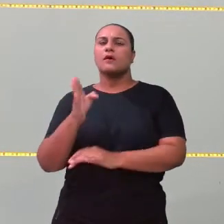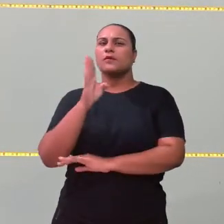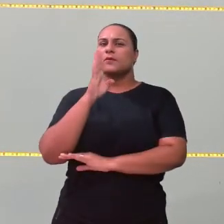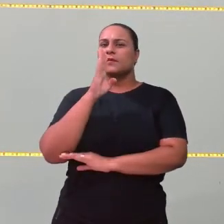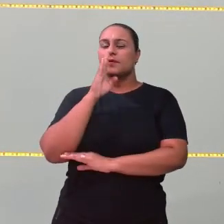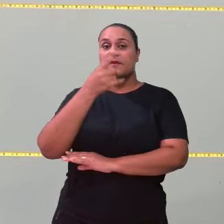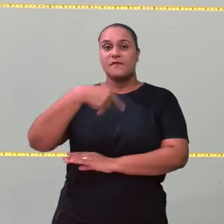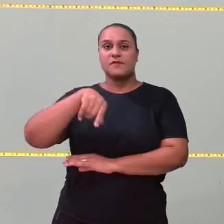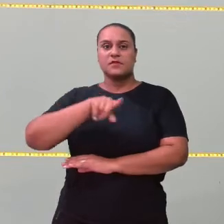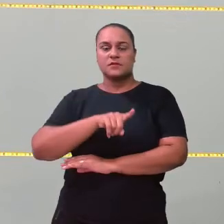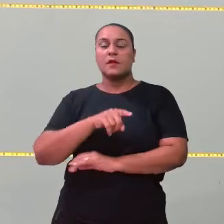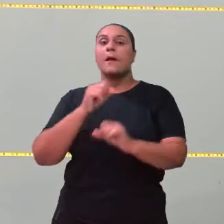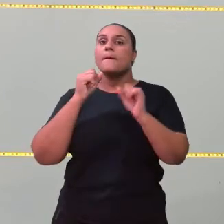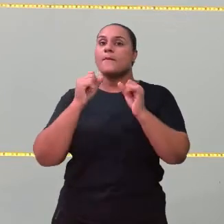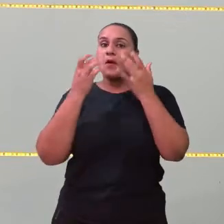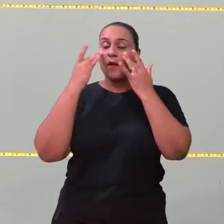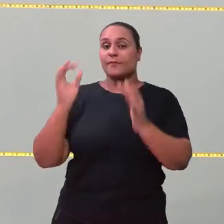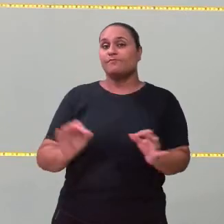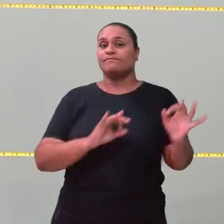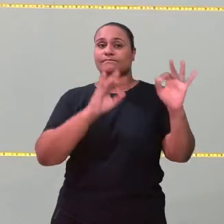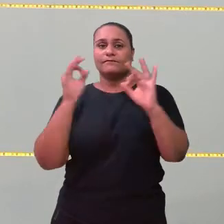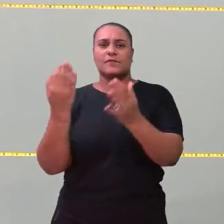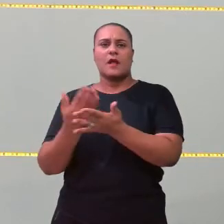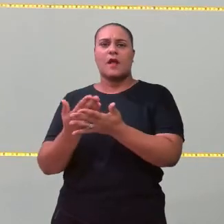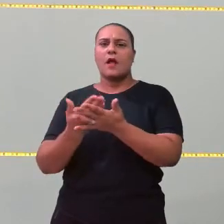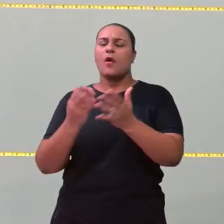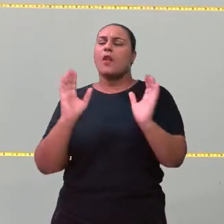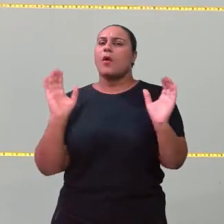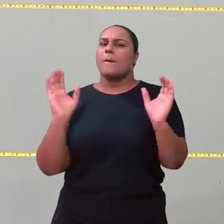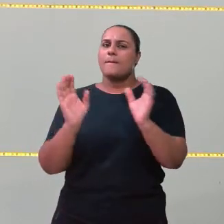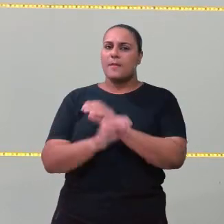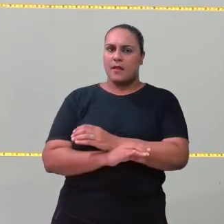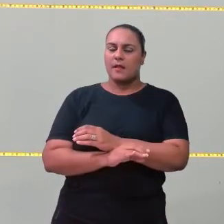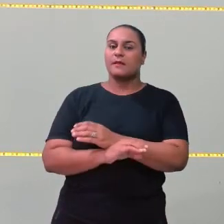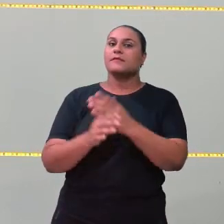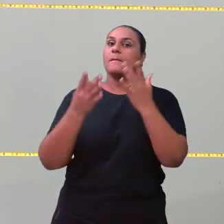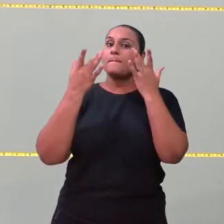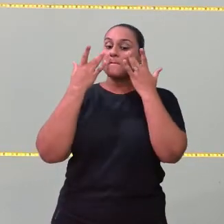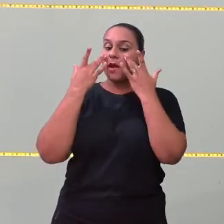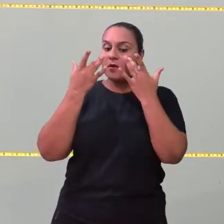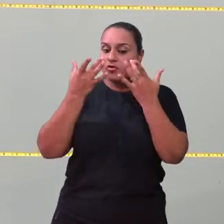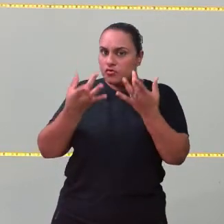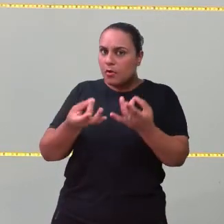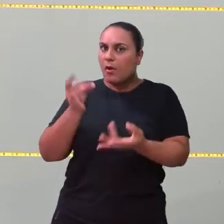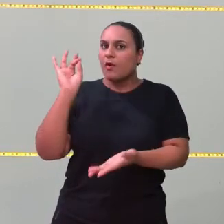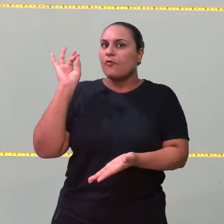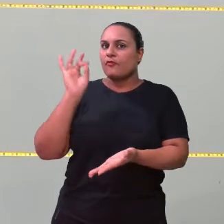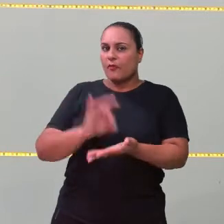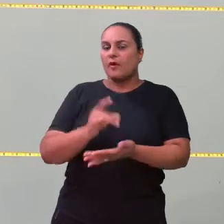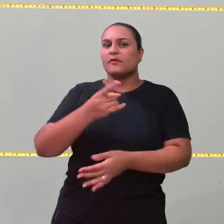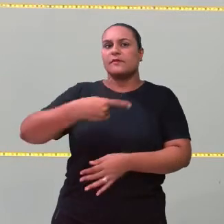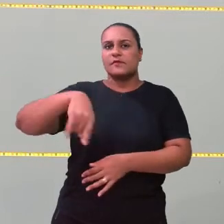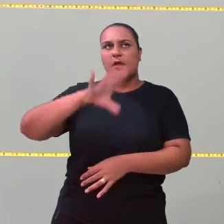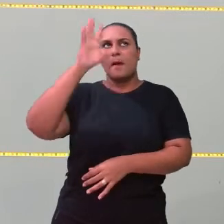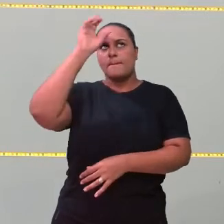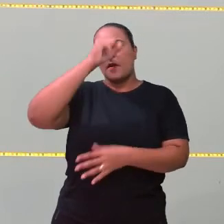você possa acompanhar a aula do início ao fim, prestando bastante atenção. E assim você vai